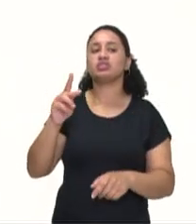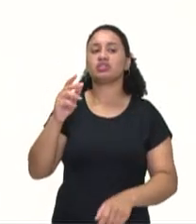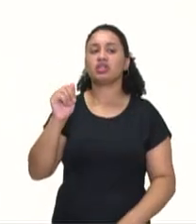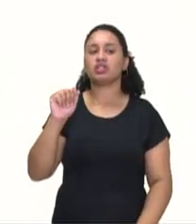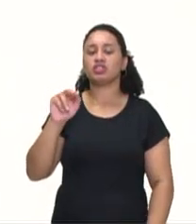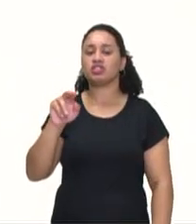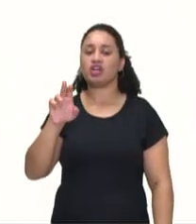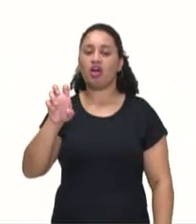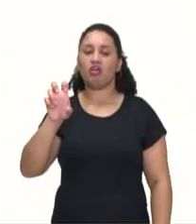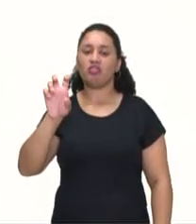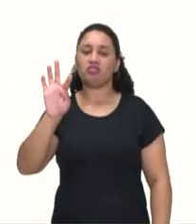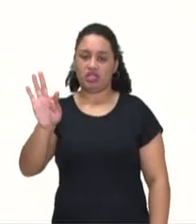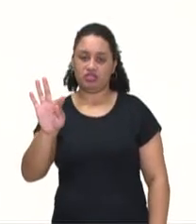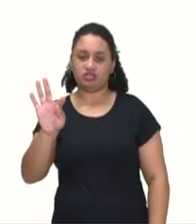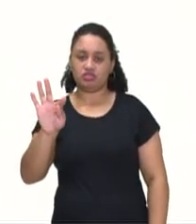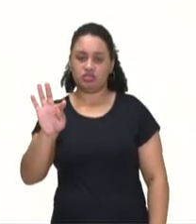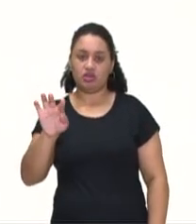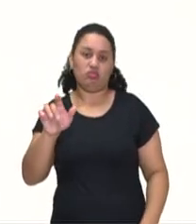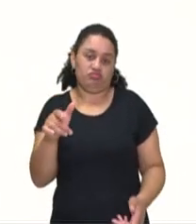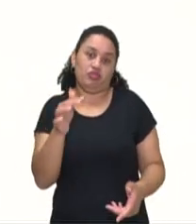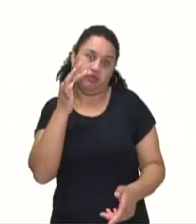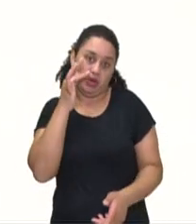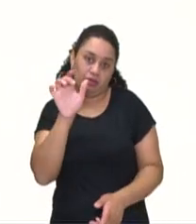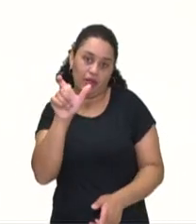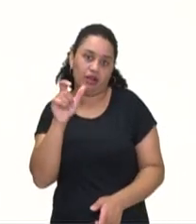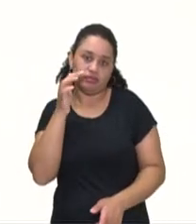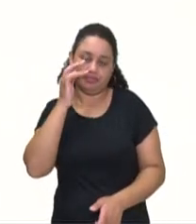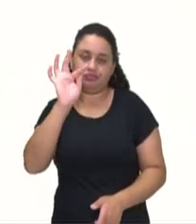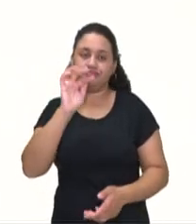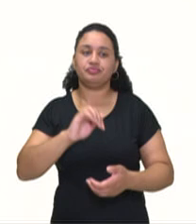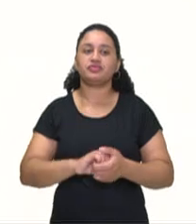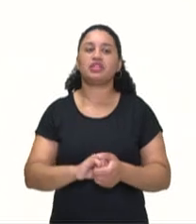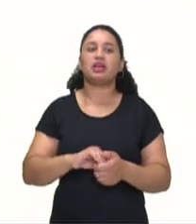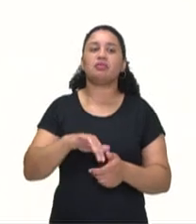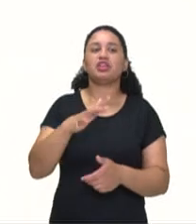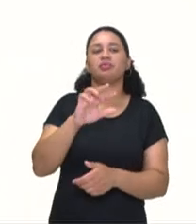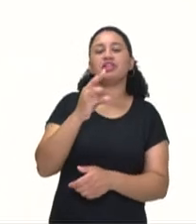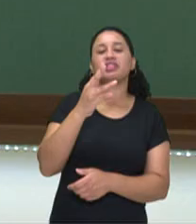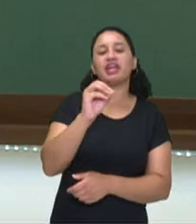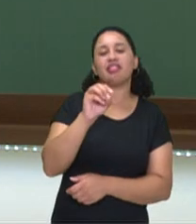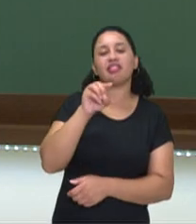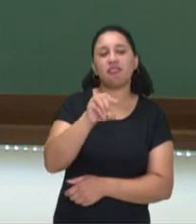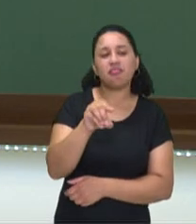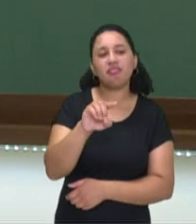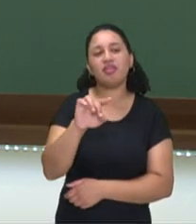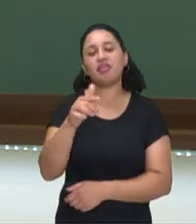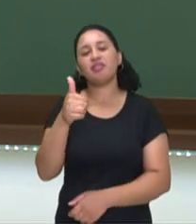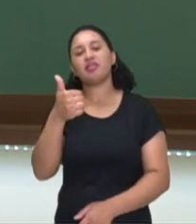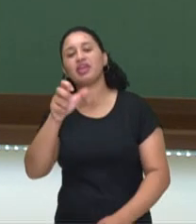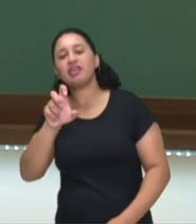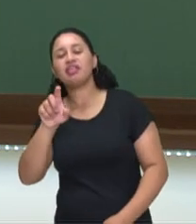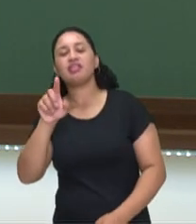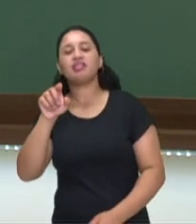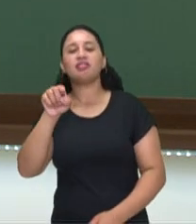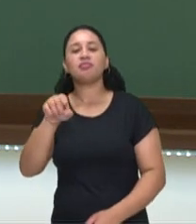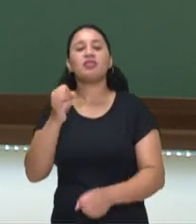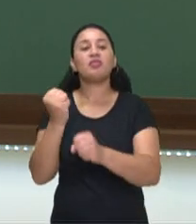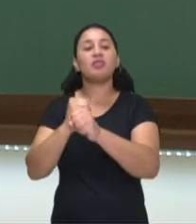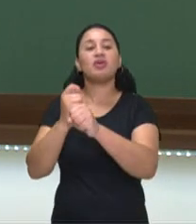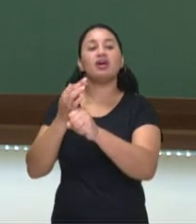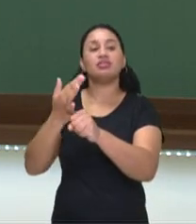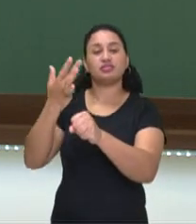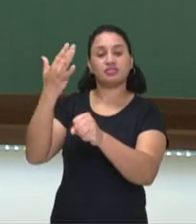feitas entre 30 mil e 15 mil anos atrás, Então, eram técnicas já um